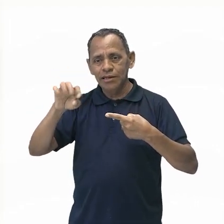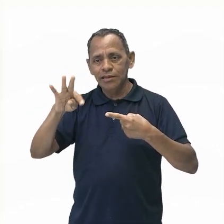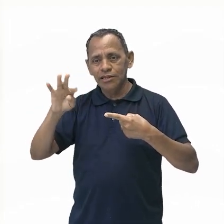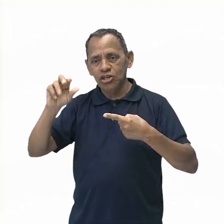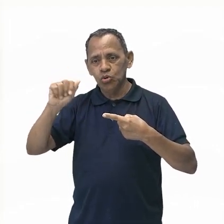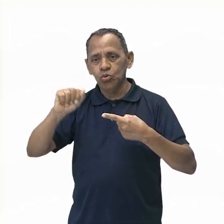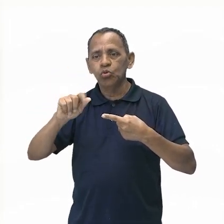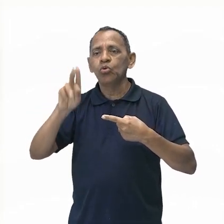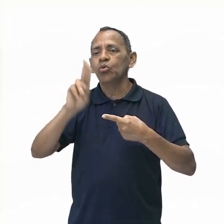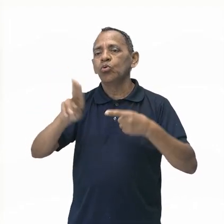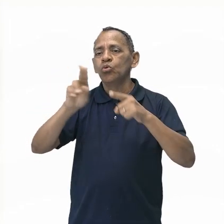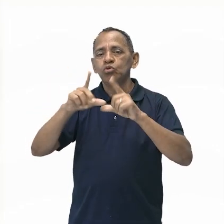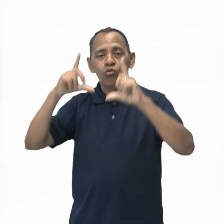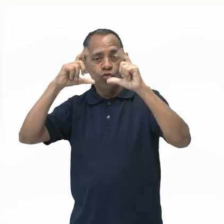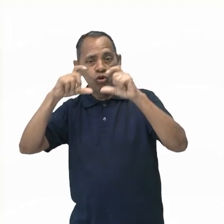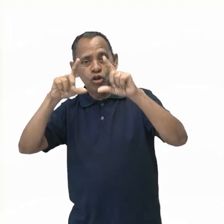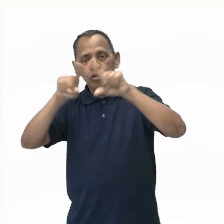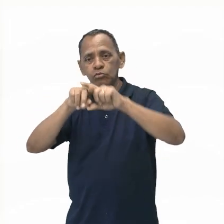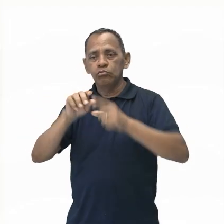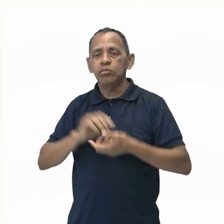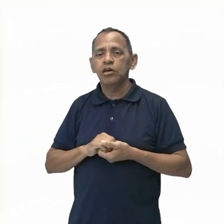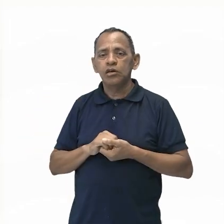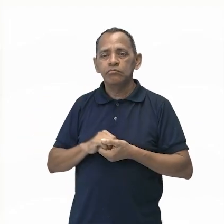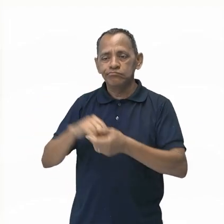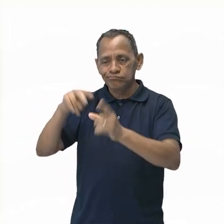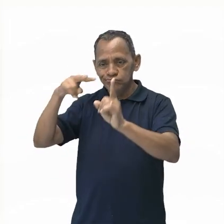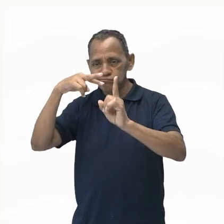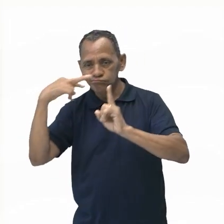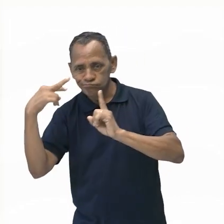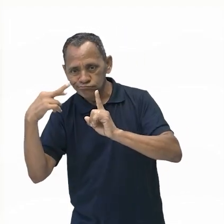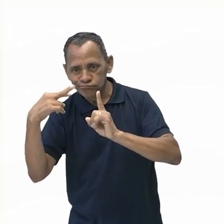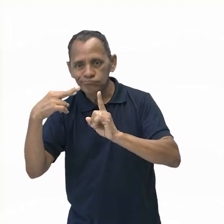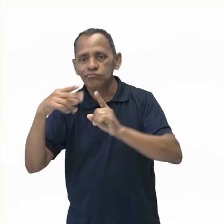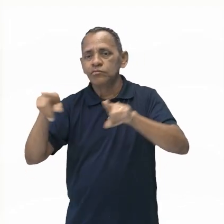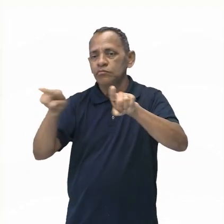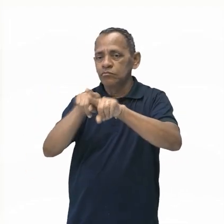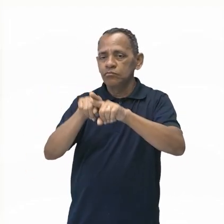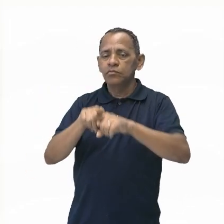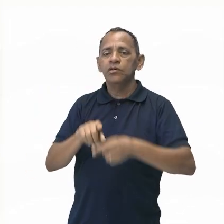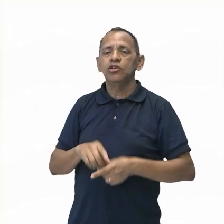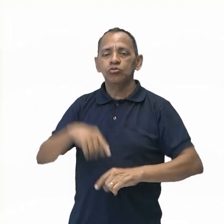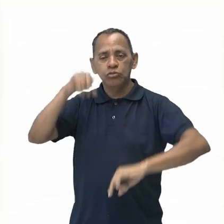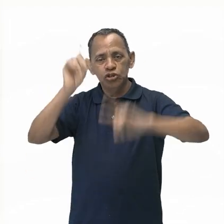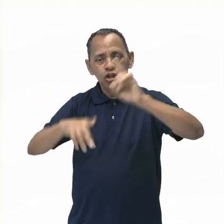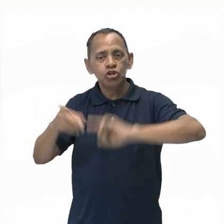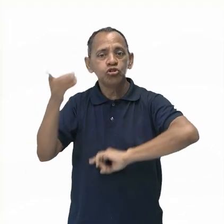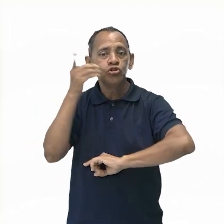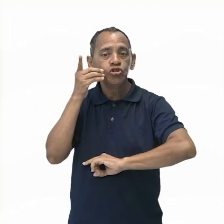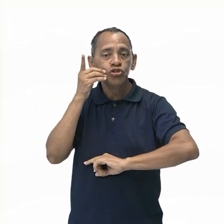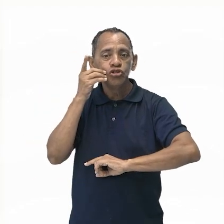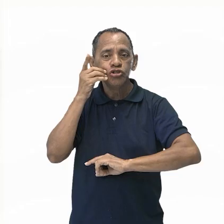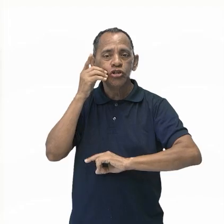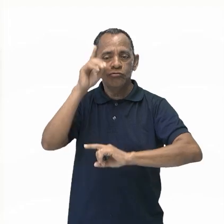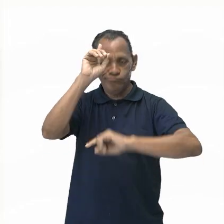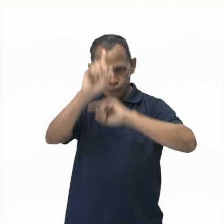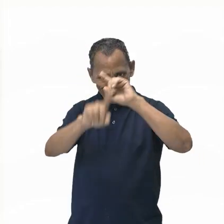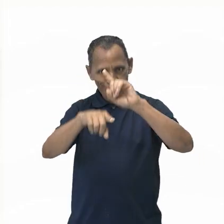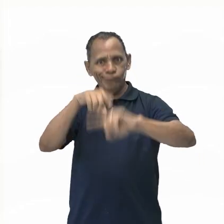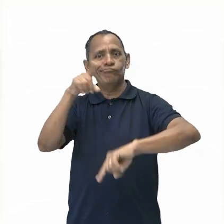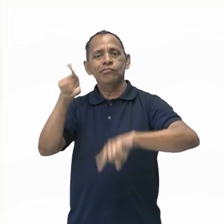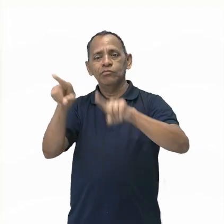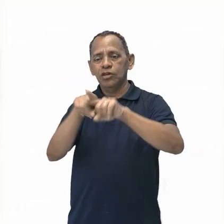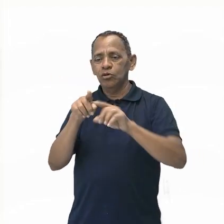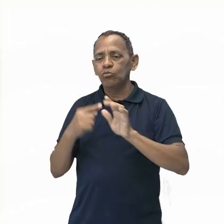Diagramas, fotografias, as performances, objetos do cotidiano. Eles vão inovar também, trazendo até um